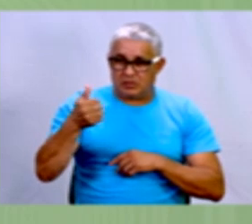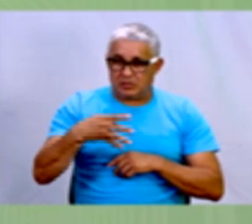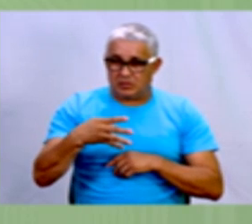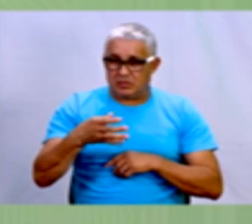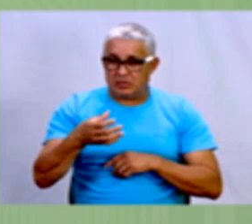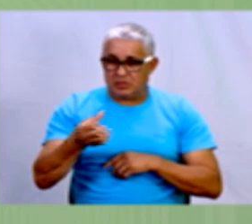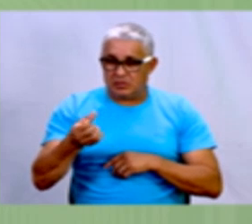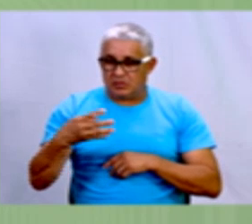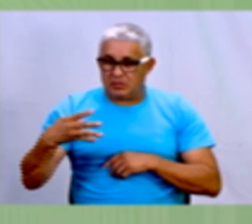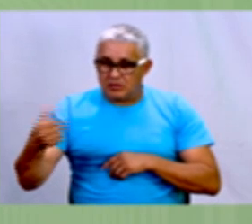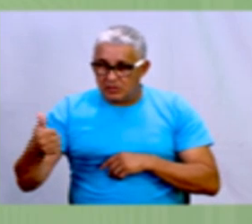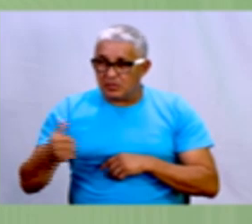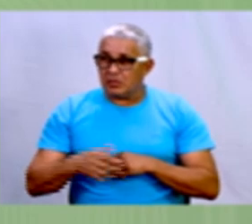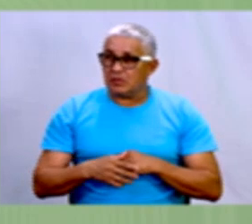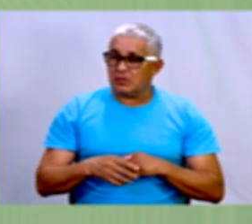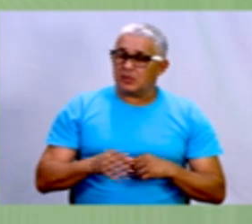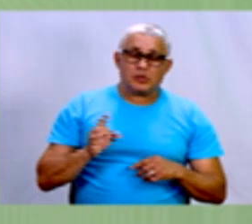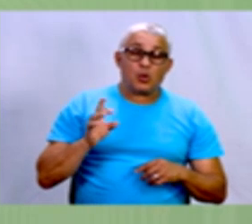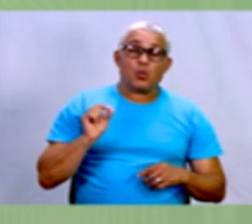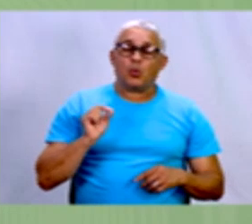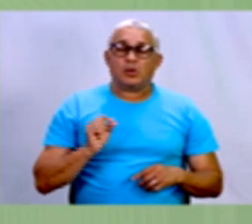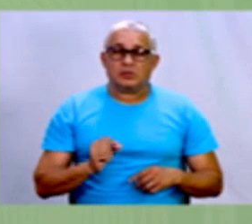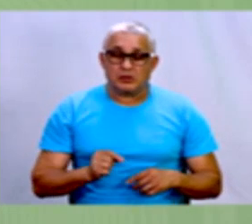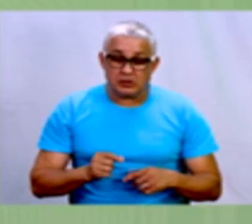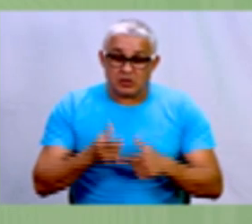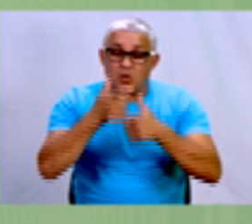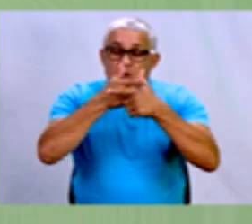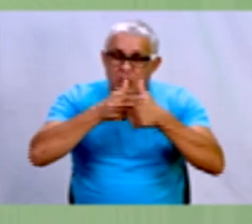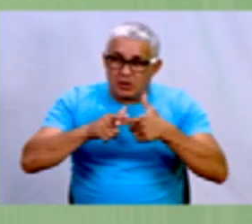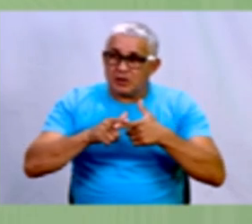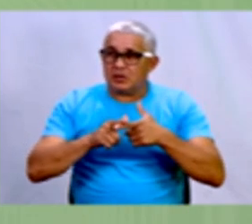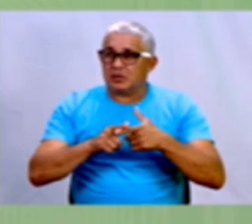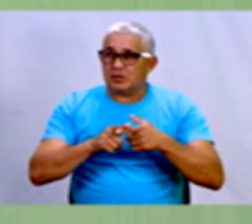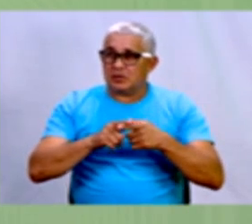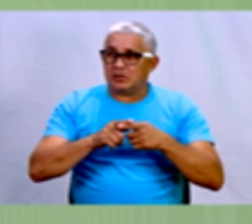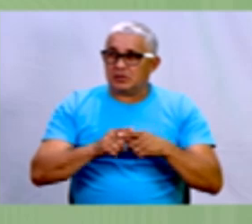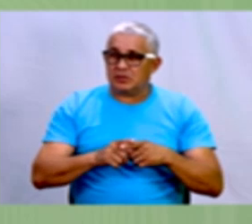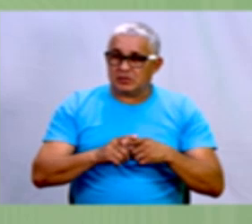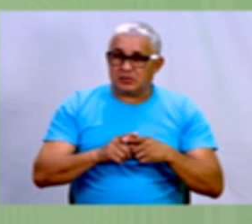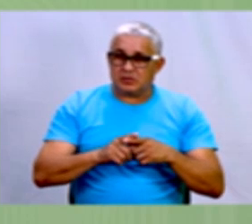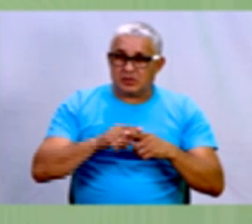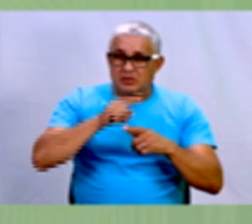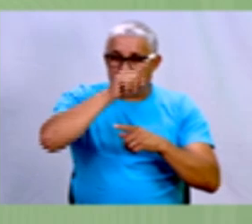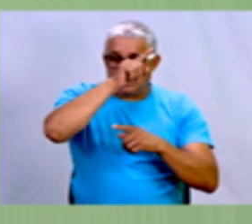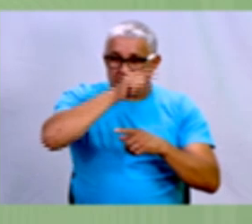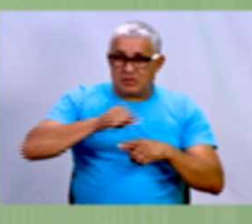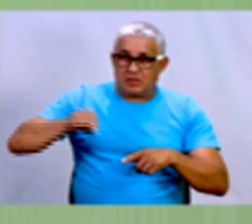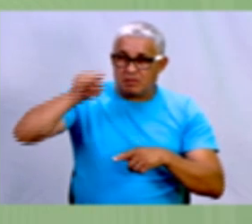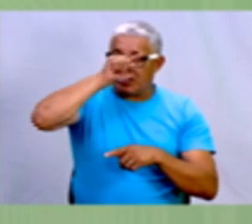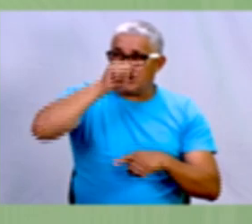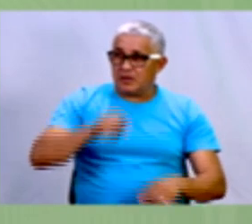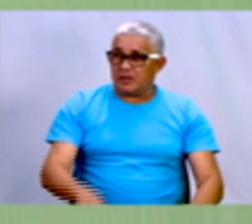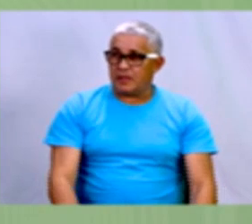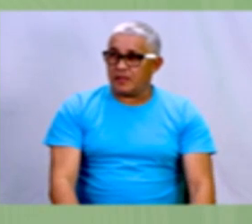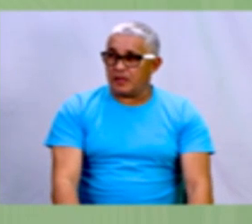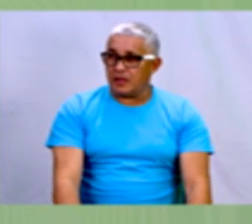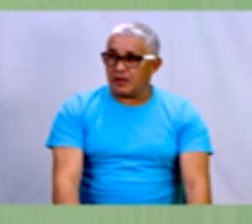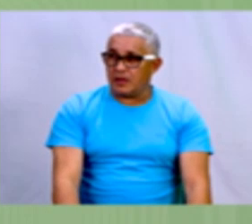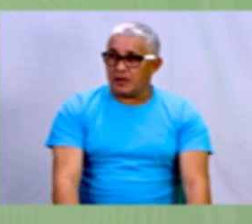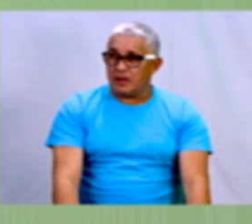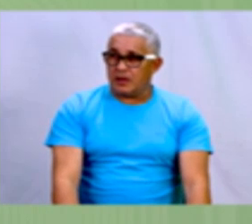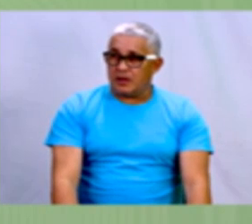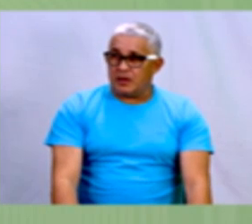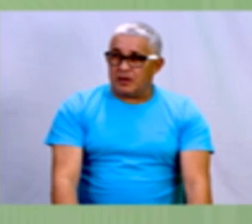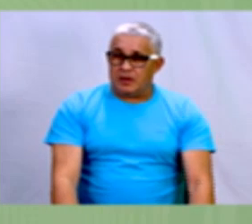0,14641. Agora é só a gente dividir um pelo outro, tá? Então, a gente tem aqui, a NI é igual